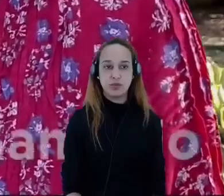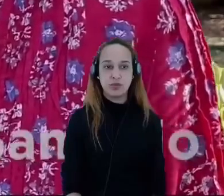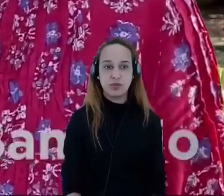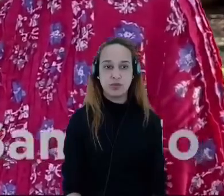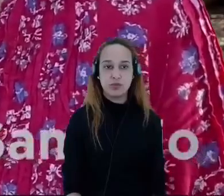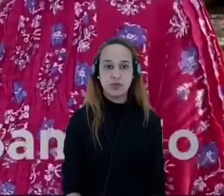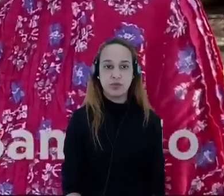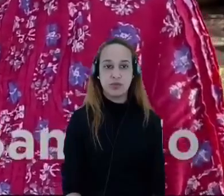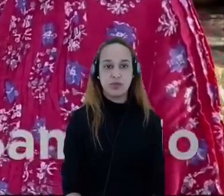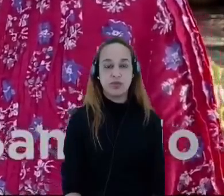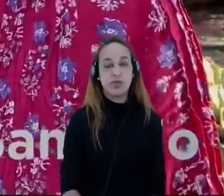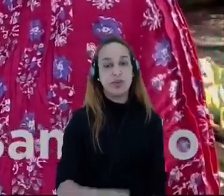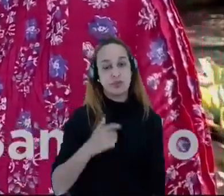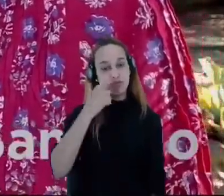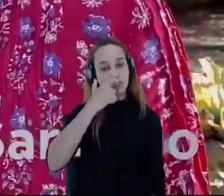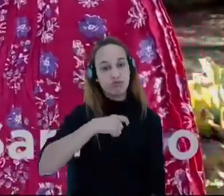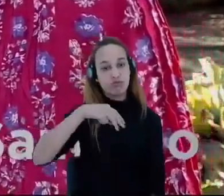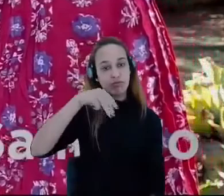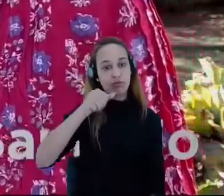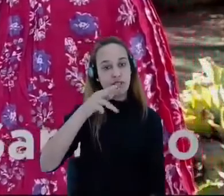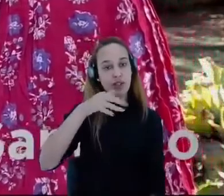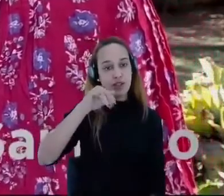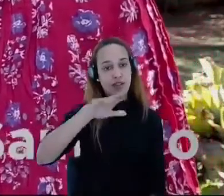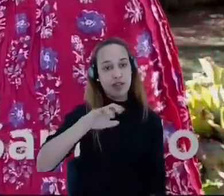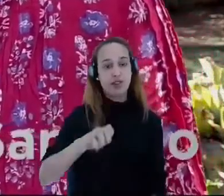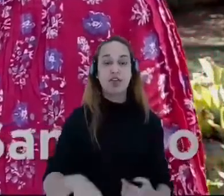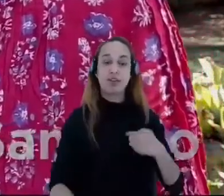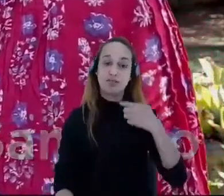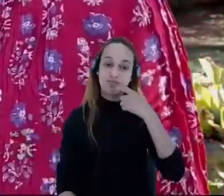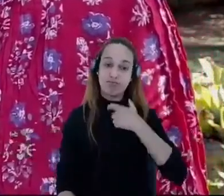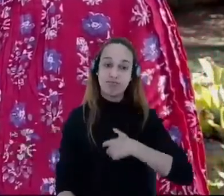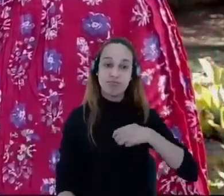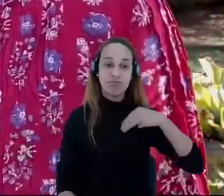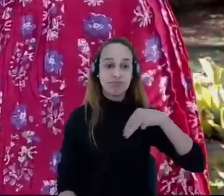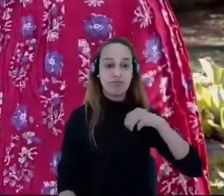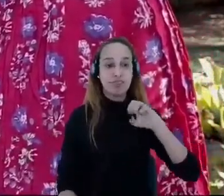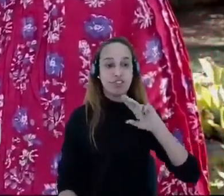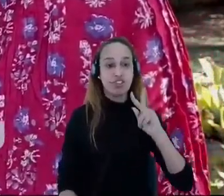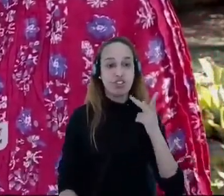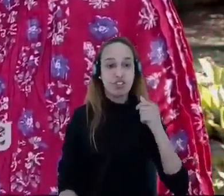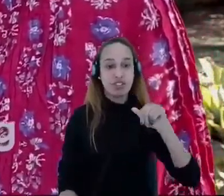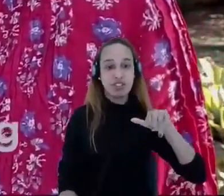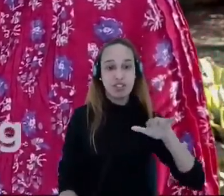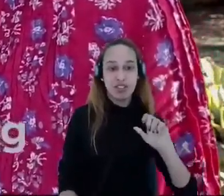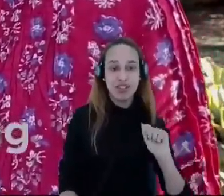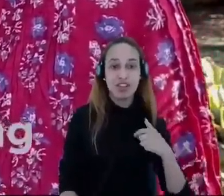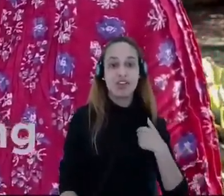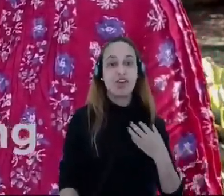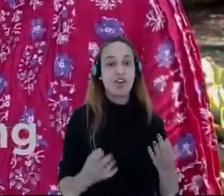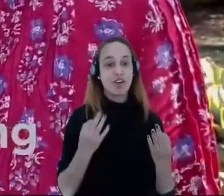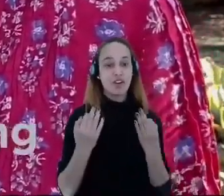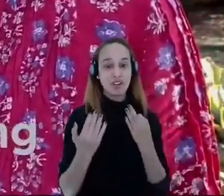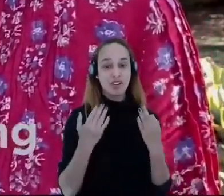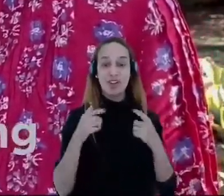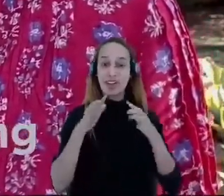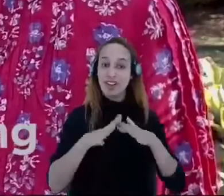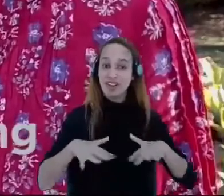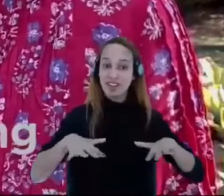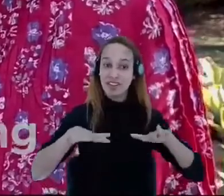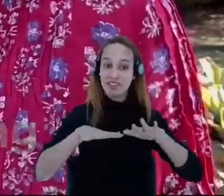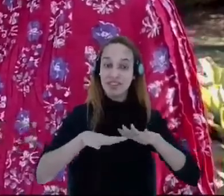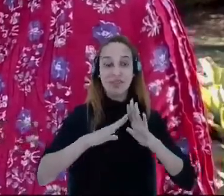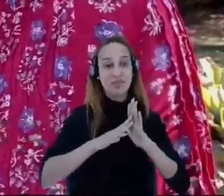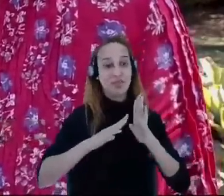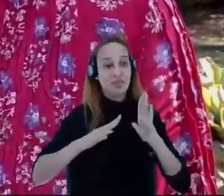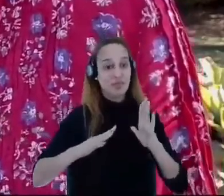Eu sou Marcele Sampaio. Eu sou Micheline Torres, nós somos terapeutas, instrutoras Master de Theta Healing, mentoras de terapeutas, nós